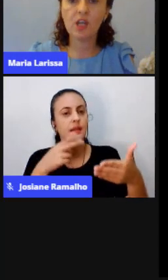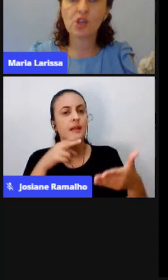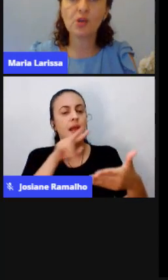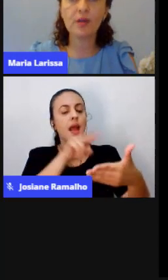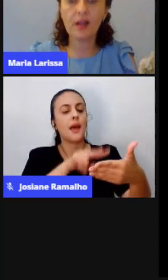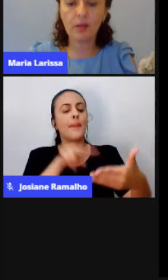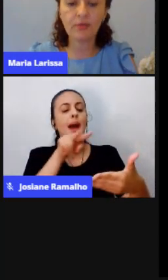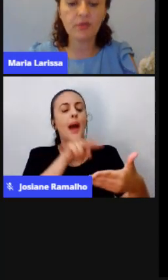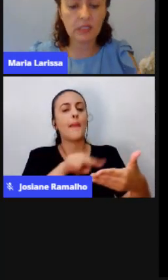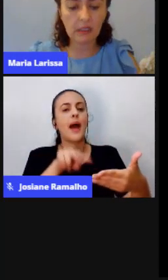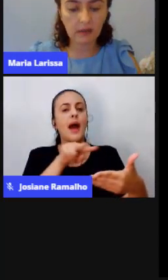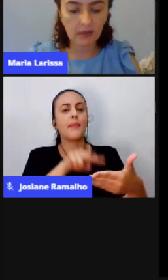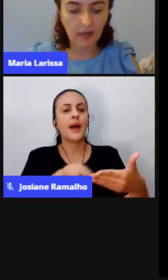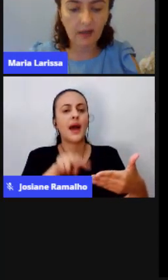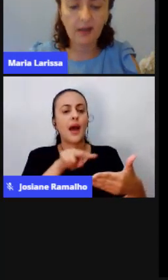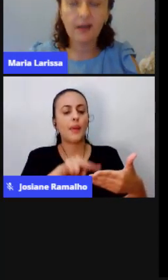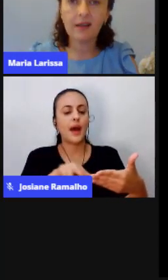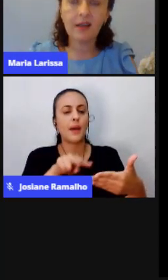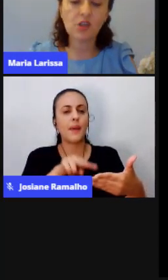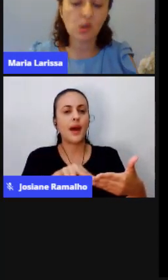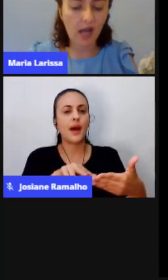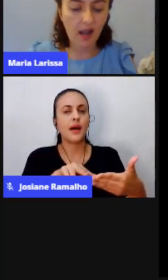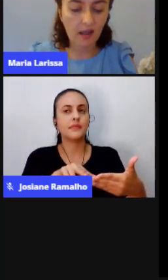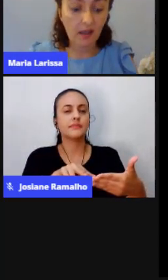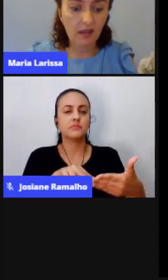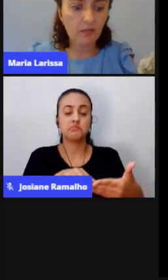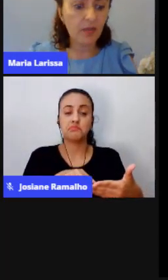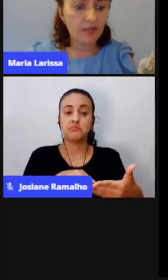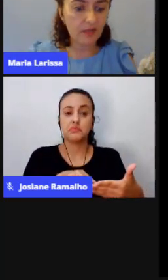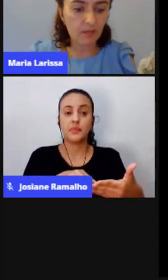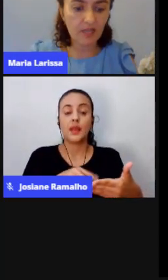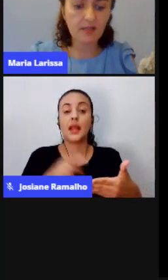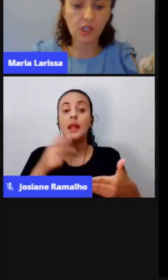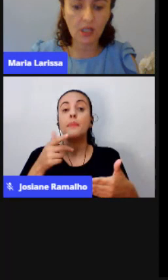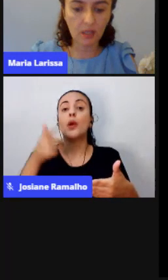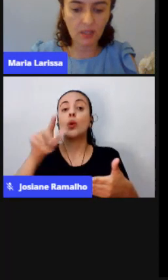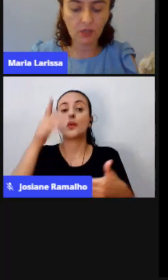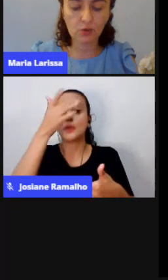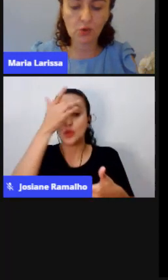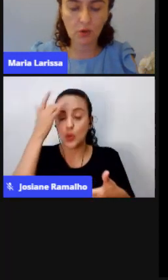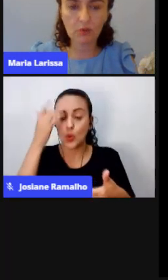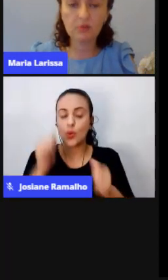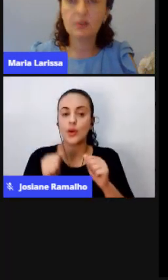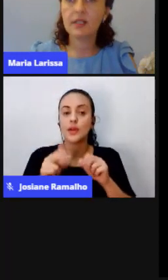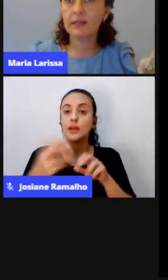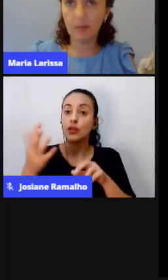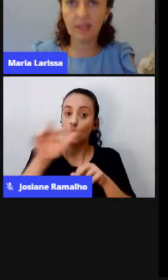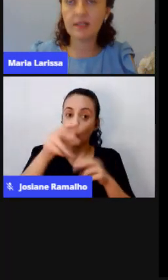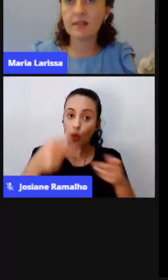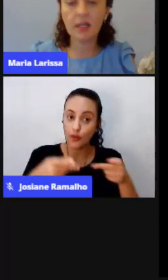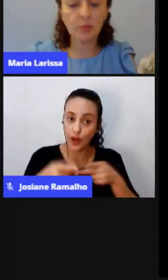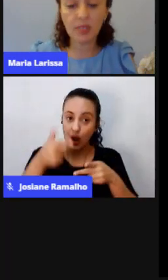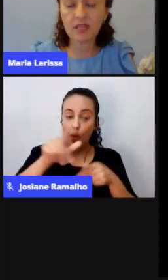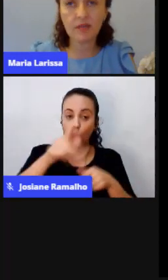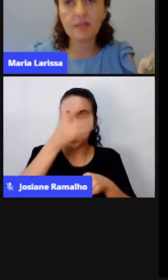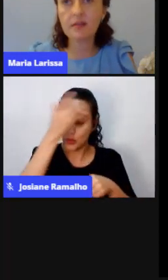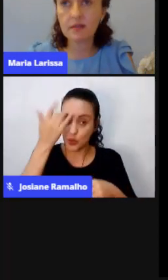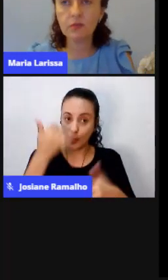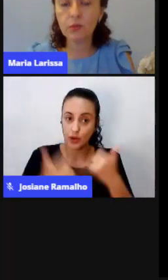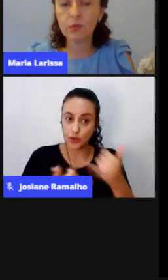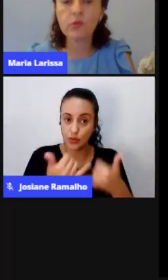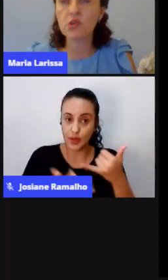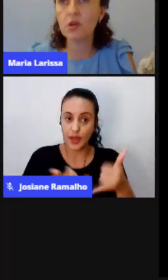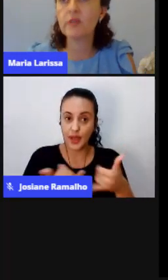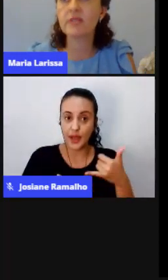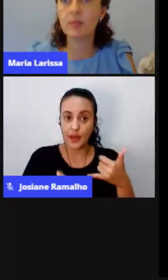para você, jogar, para você sentar, né, jogar e perceber se a dinâmica do jogo também dá certo, porque às